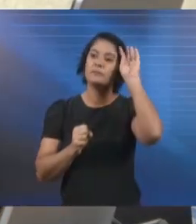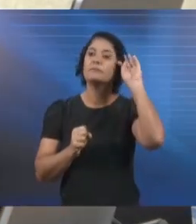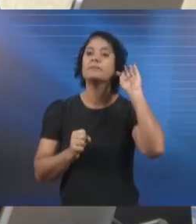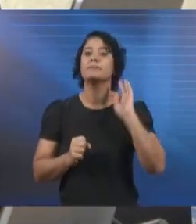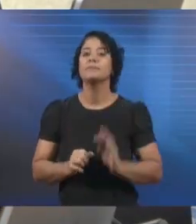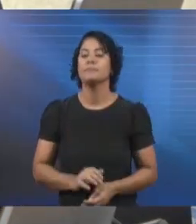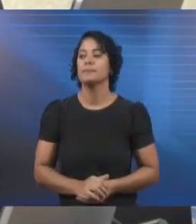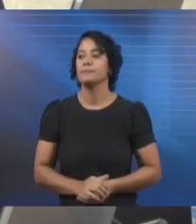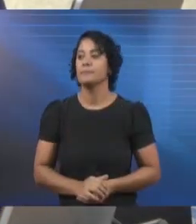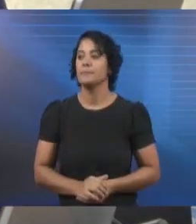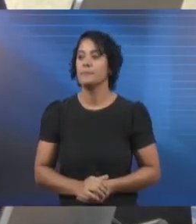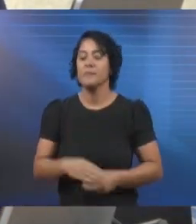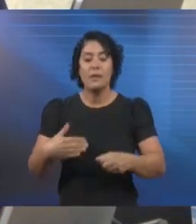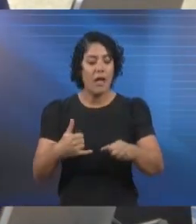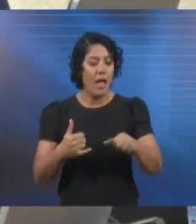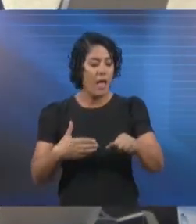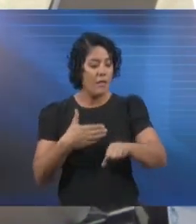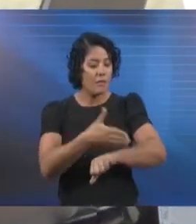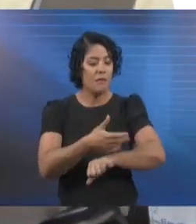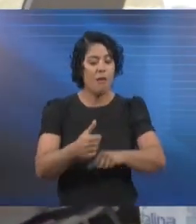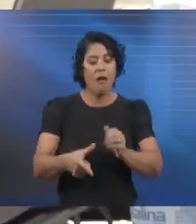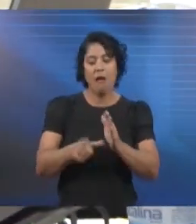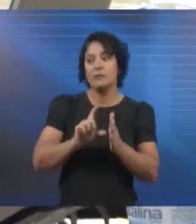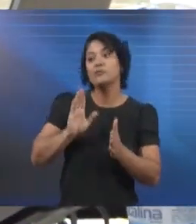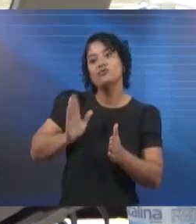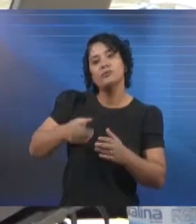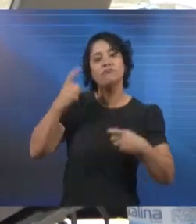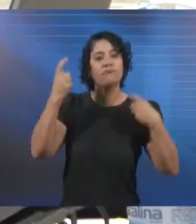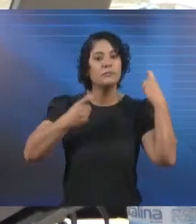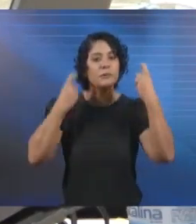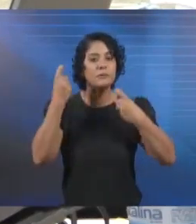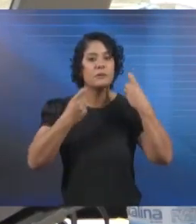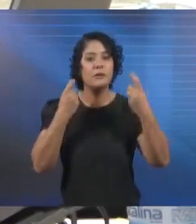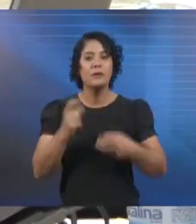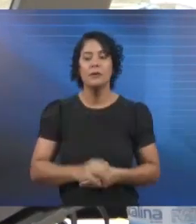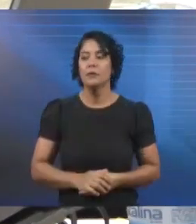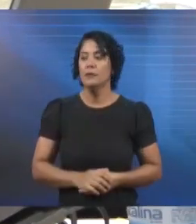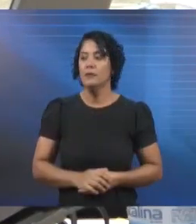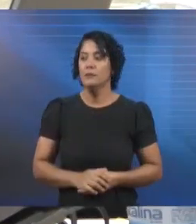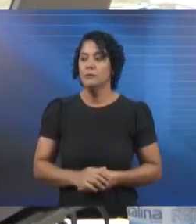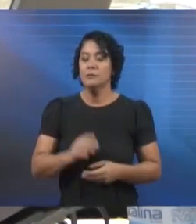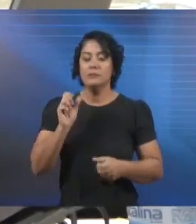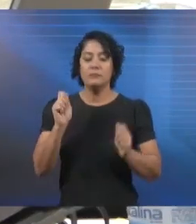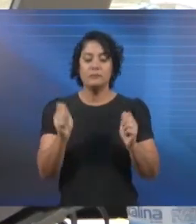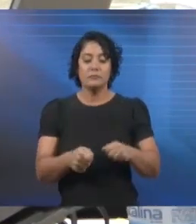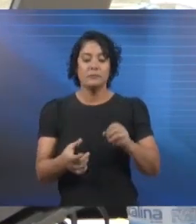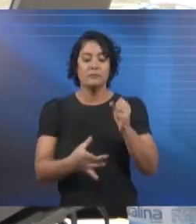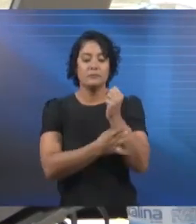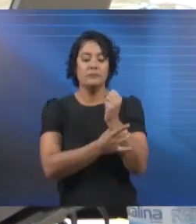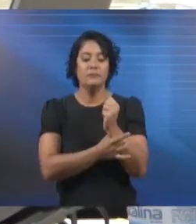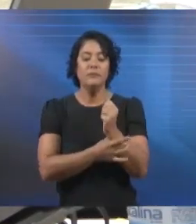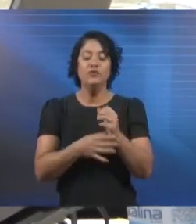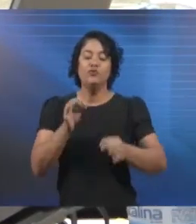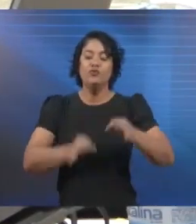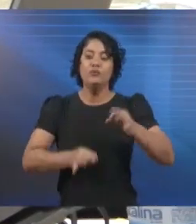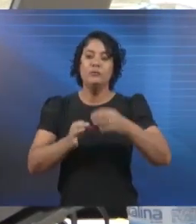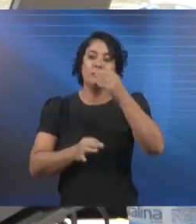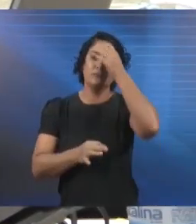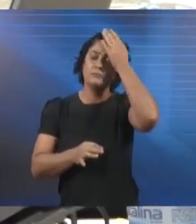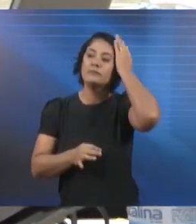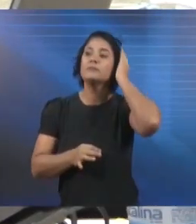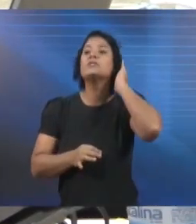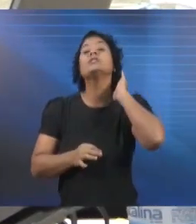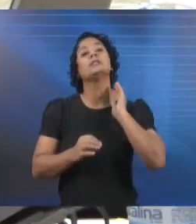então Nós entramos antes dessa celeuma já preocupado para que a gente possa dar segurança jurídica celeridade e diminuir a